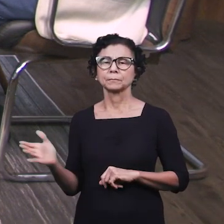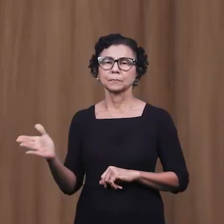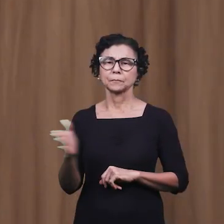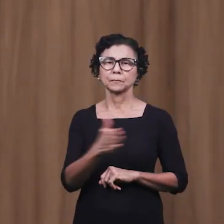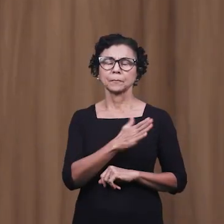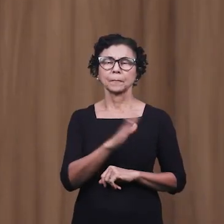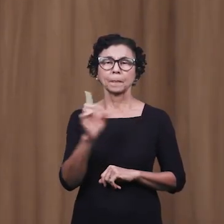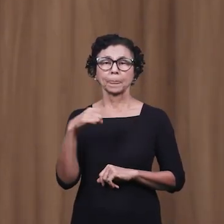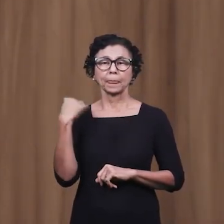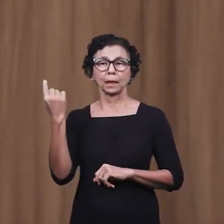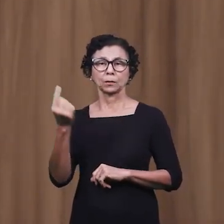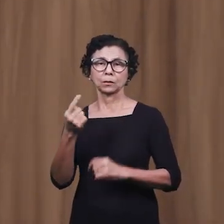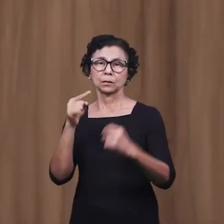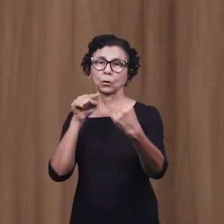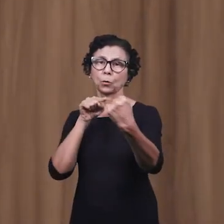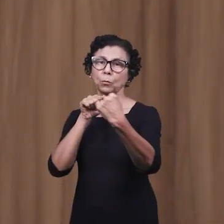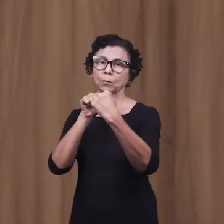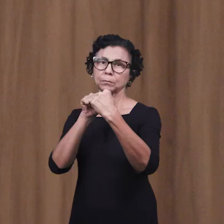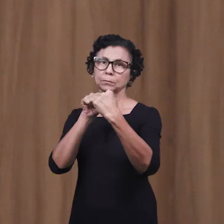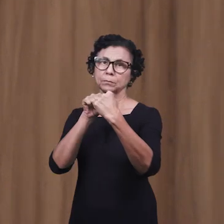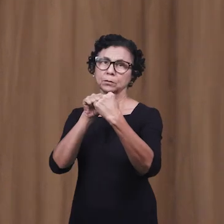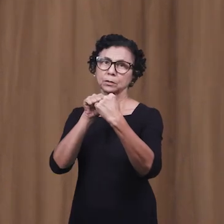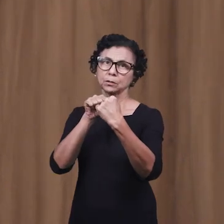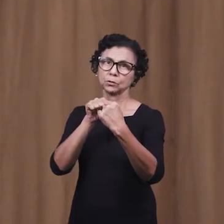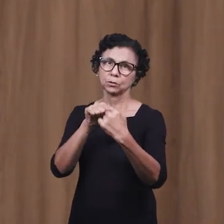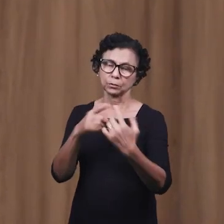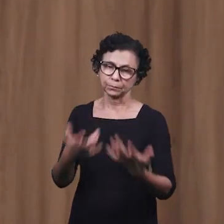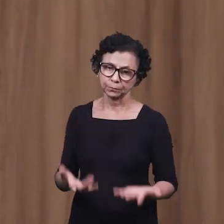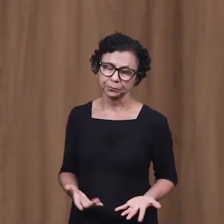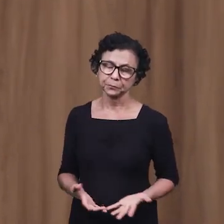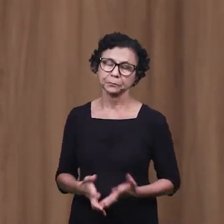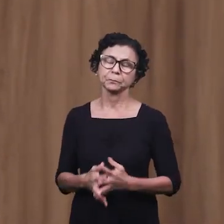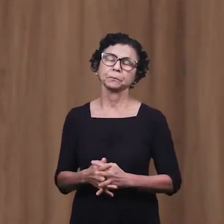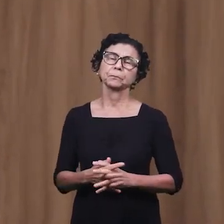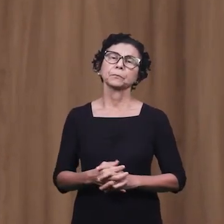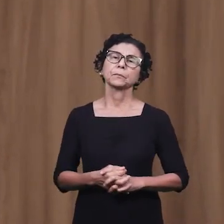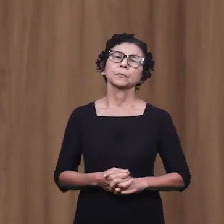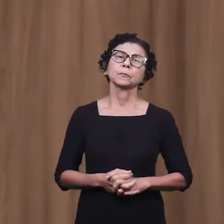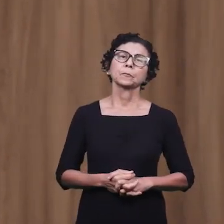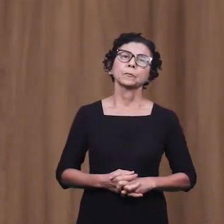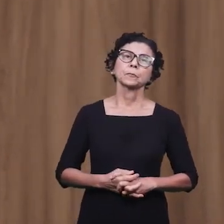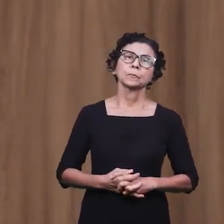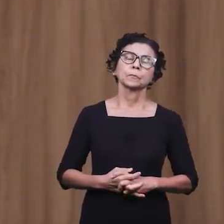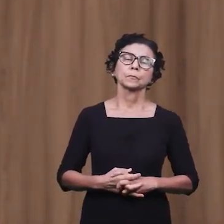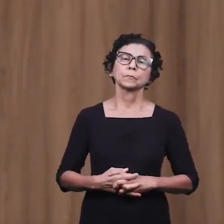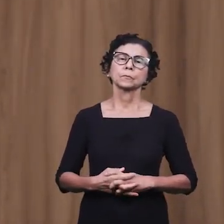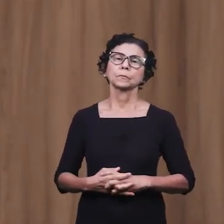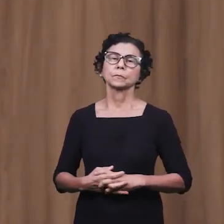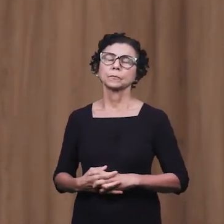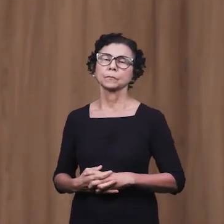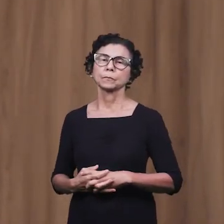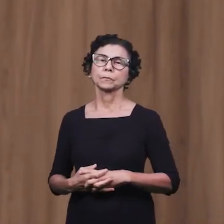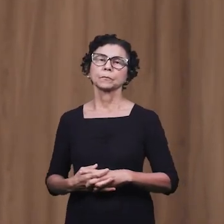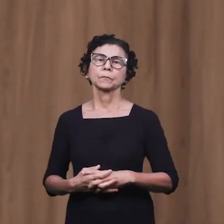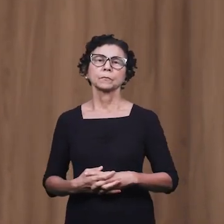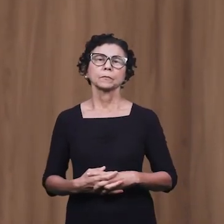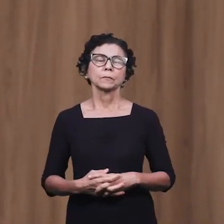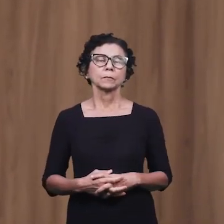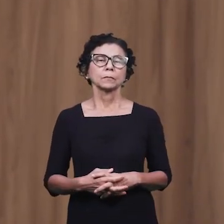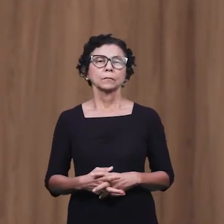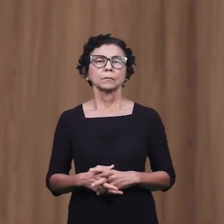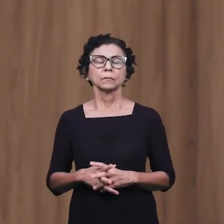objetivo nesse ensino, não só aqui, mas todo o ensino que a Igreja